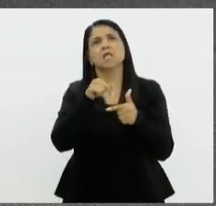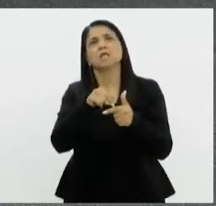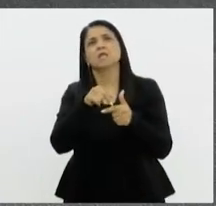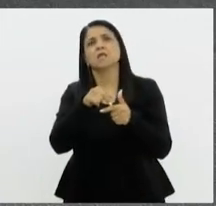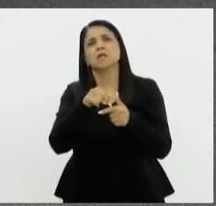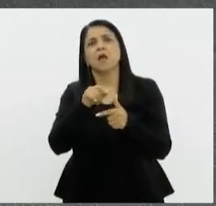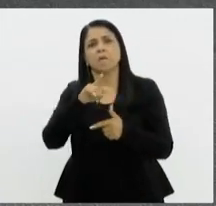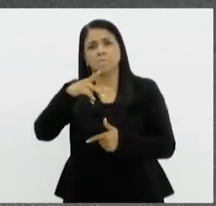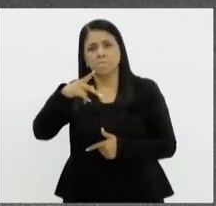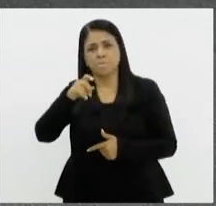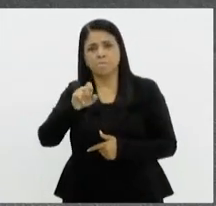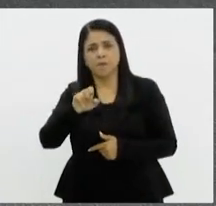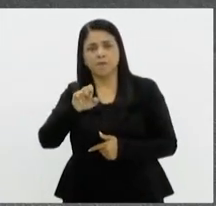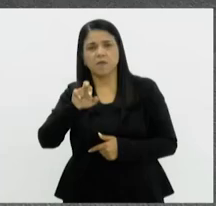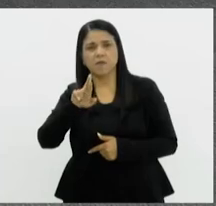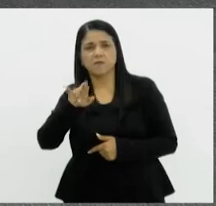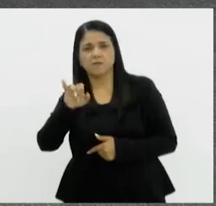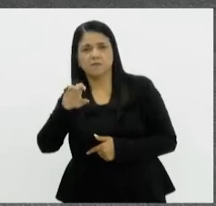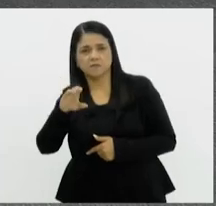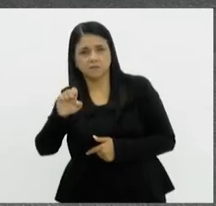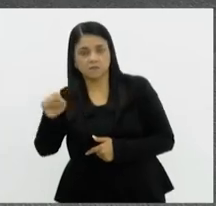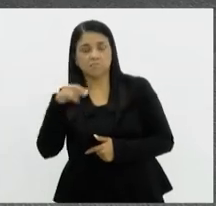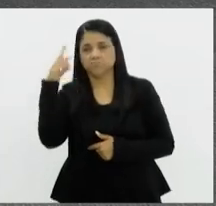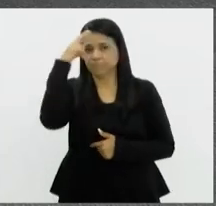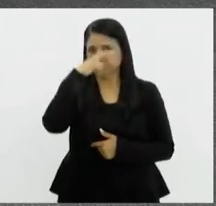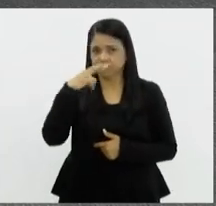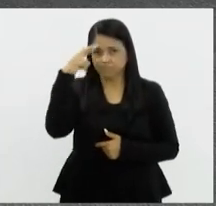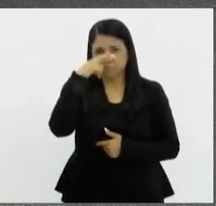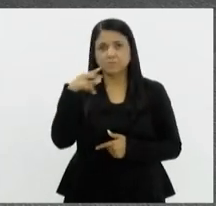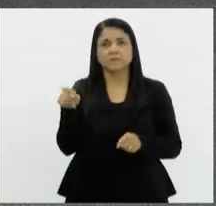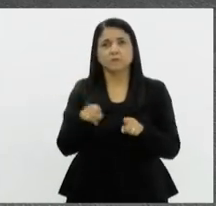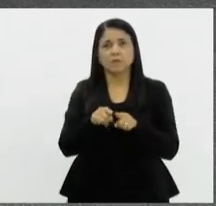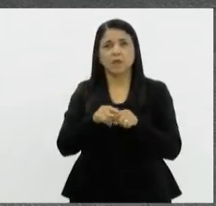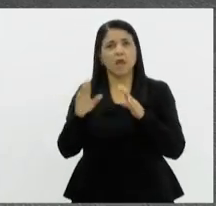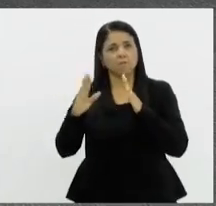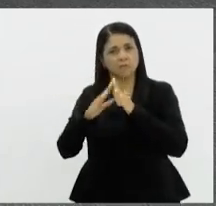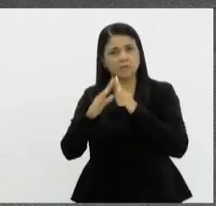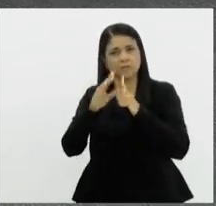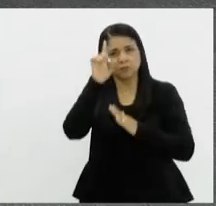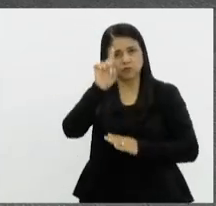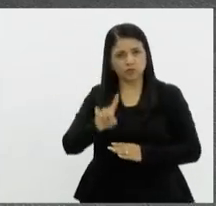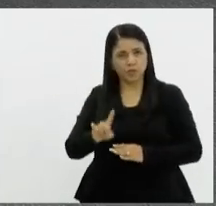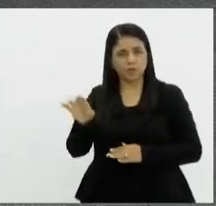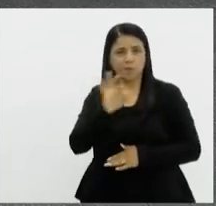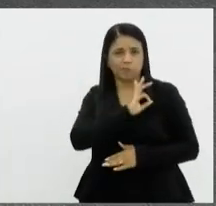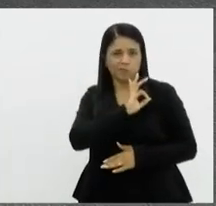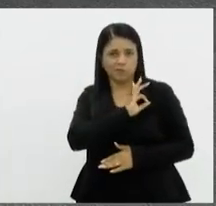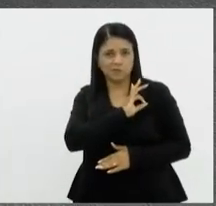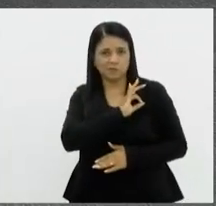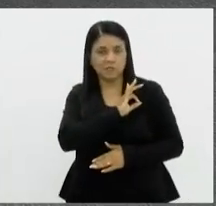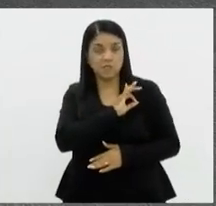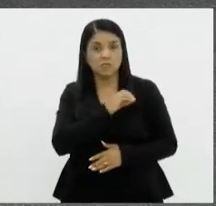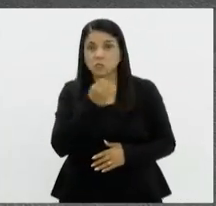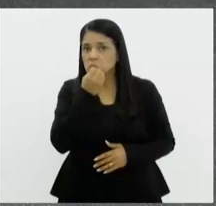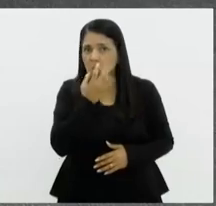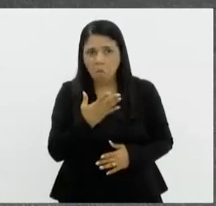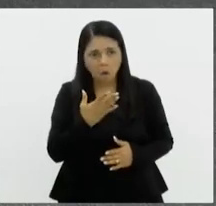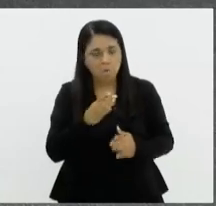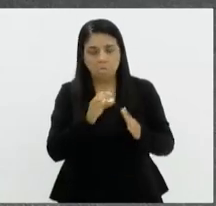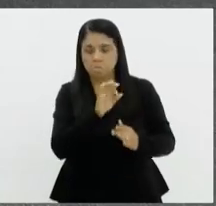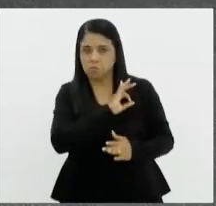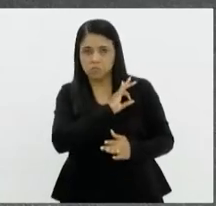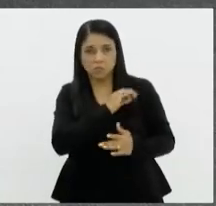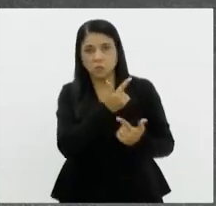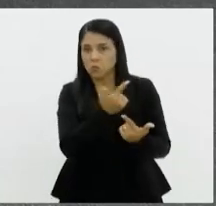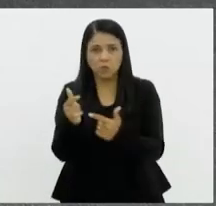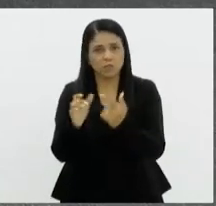leis eh garantindo habitação de policiais em suma sem uma boa polícia não tem segurança